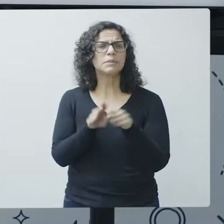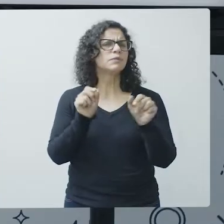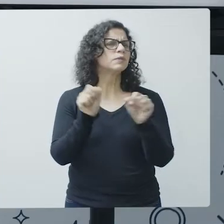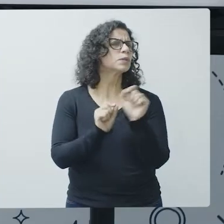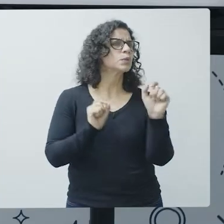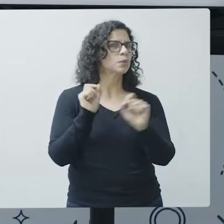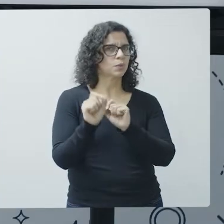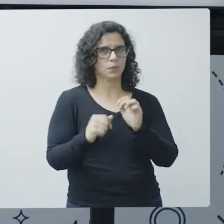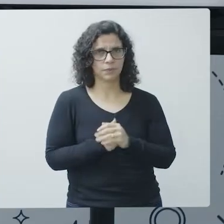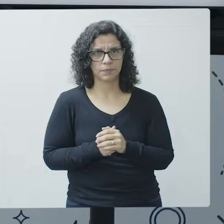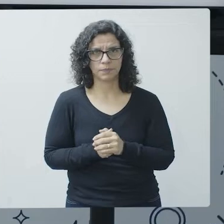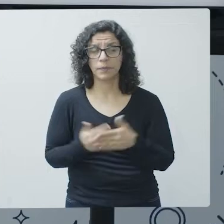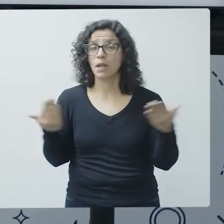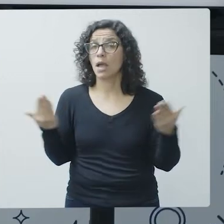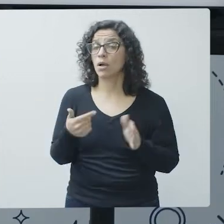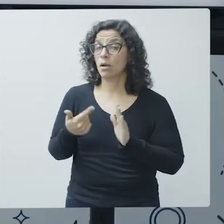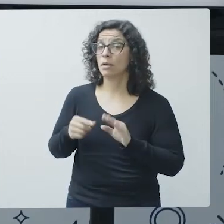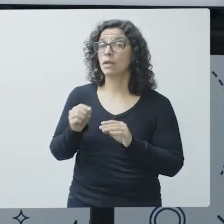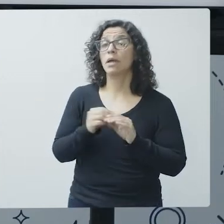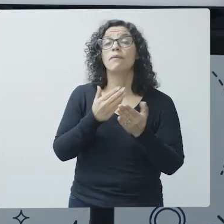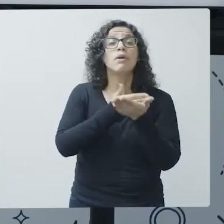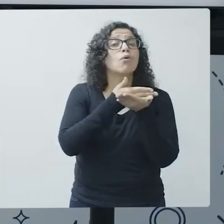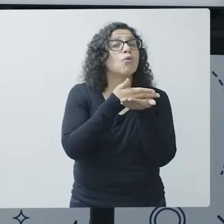quê? Elas vão